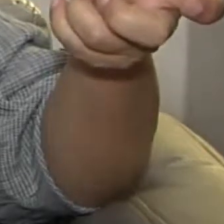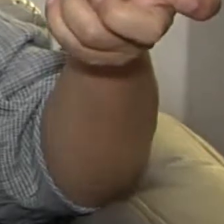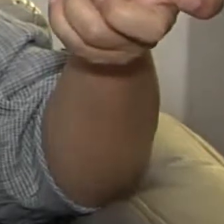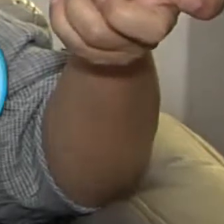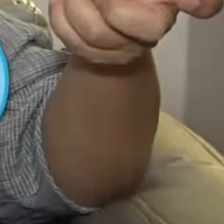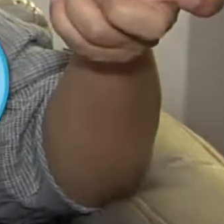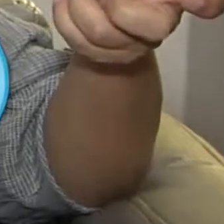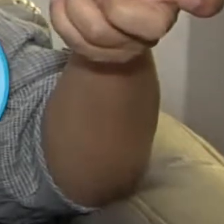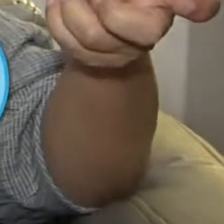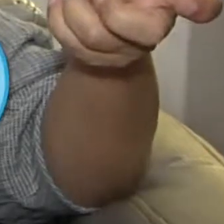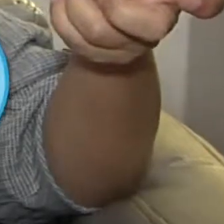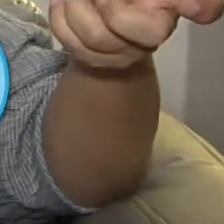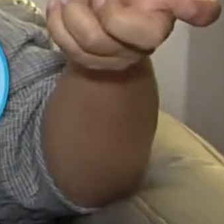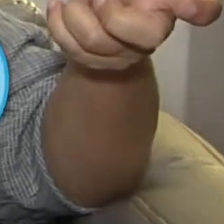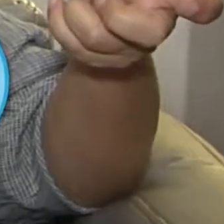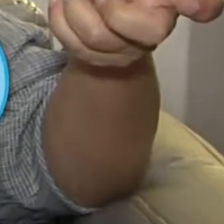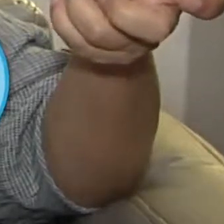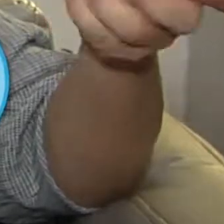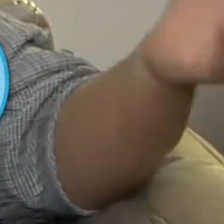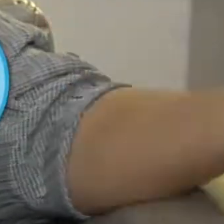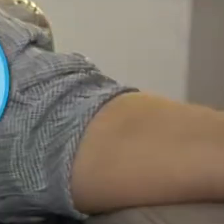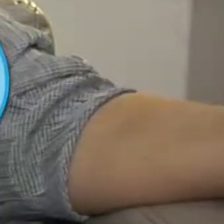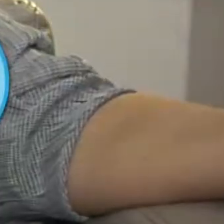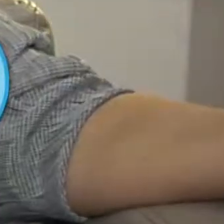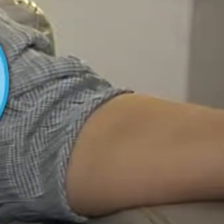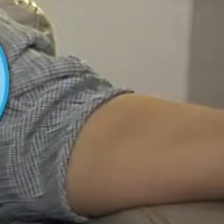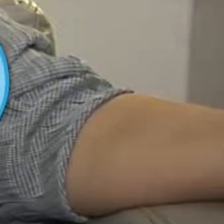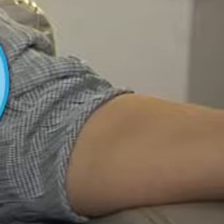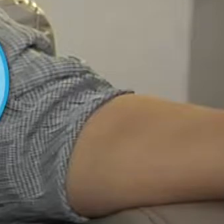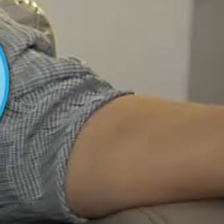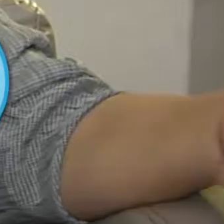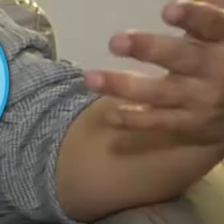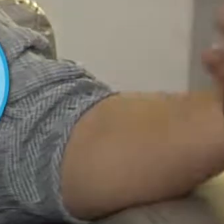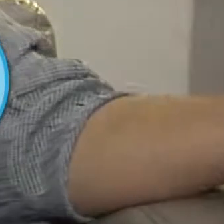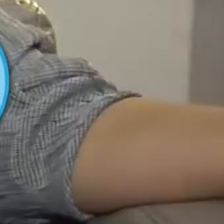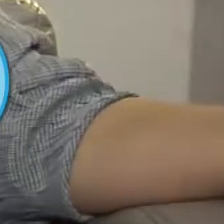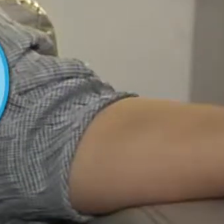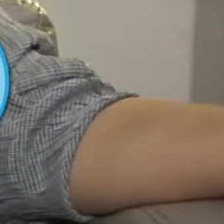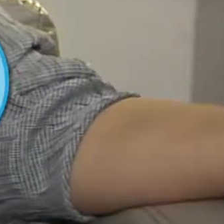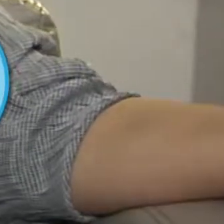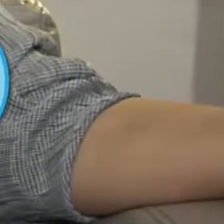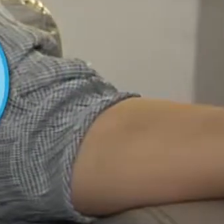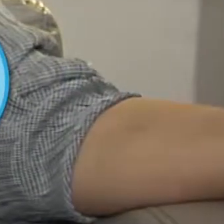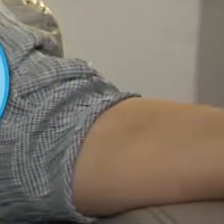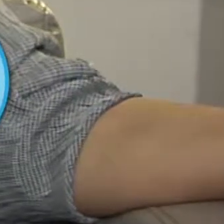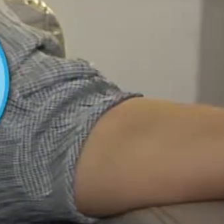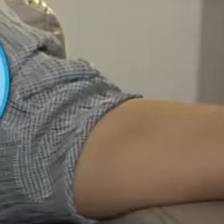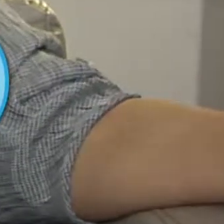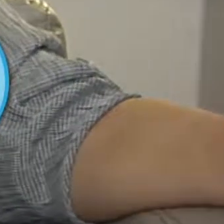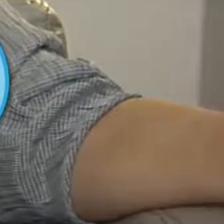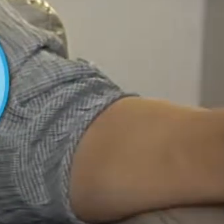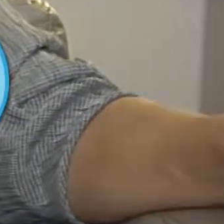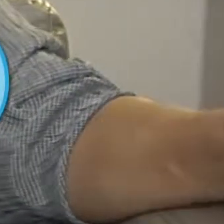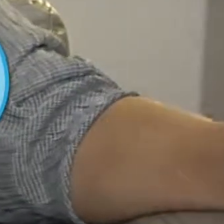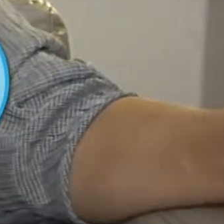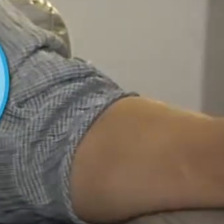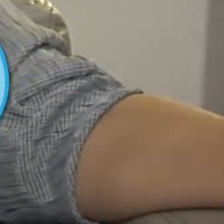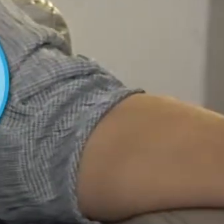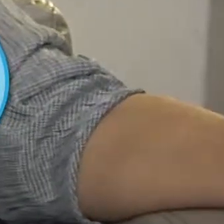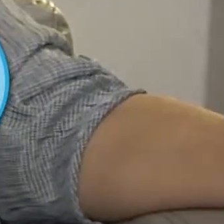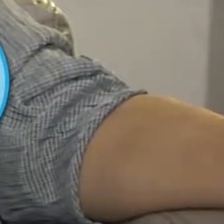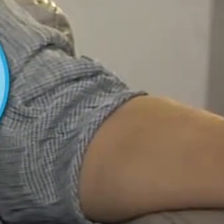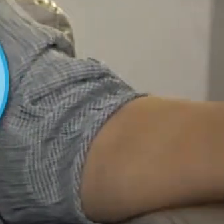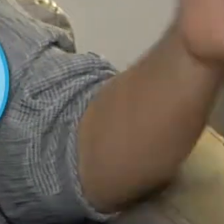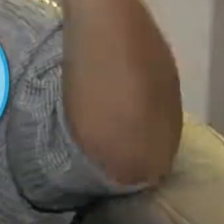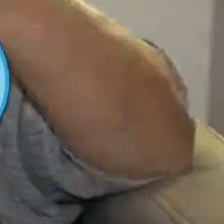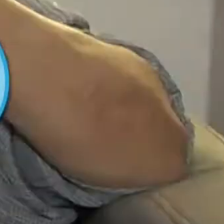12 horas. Esse realmente é muito prejudicado no sistema agora, que não permite ninguém dormir muito. A média, 8